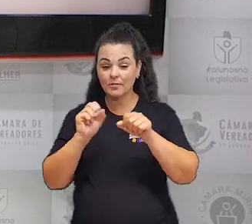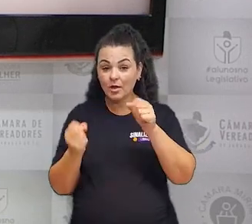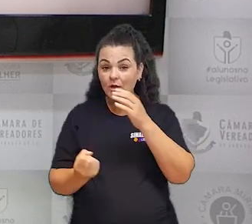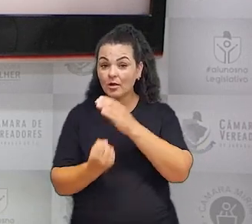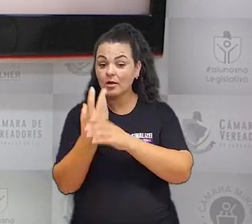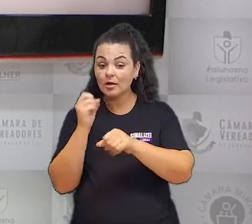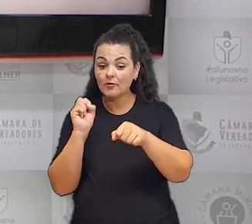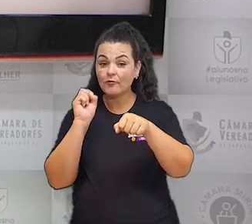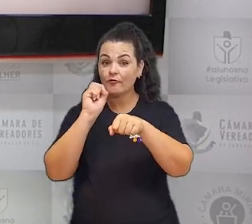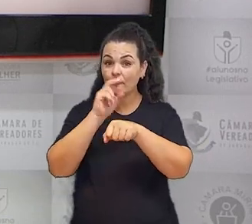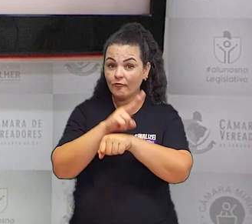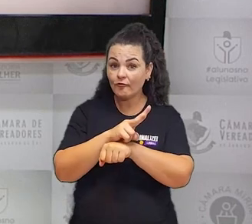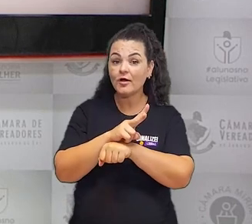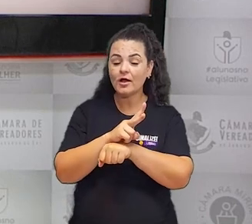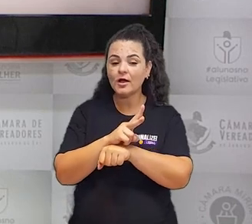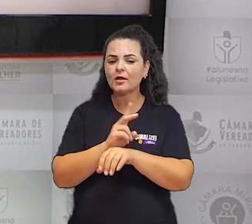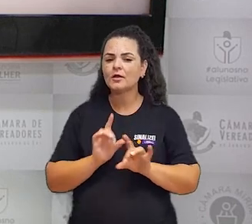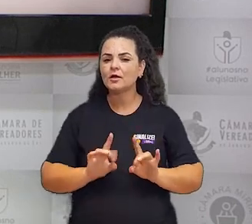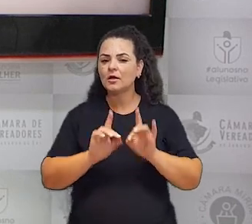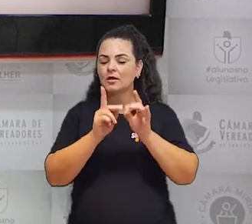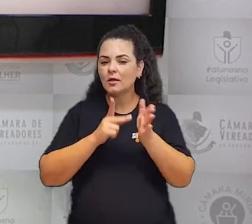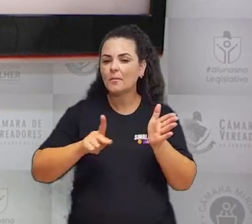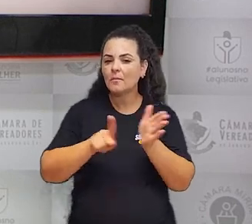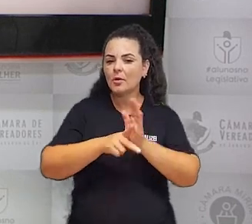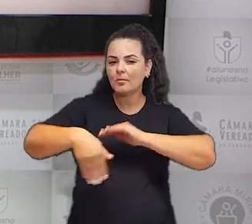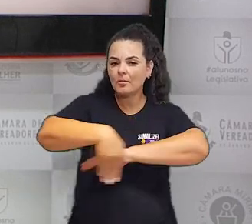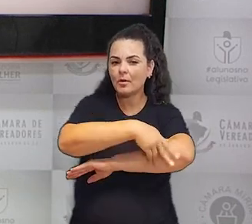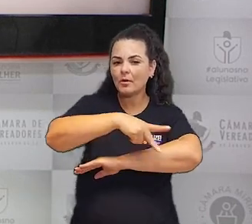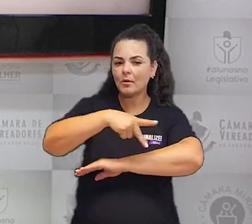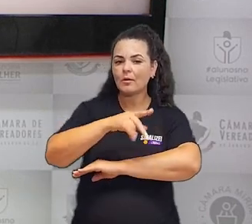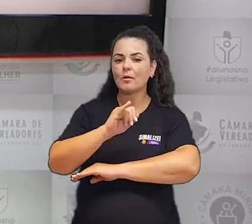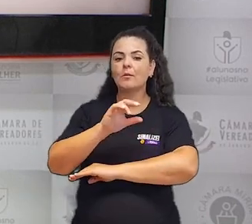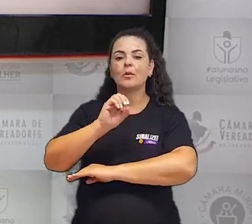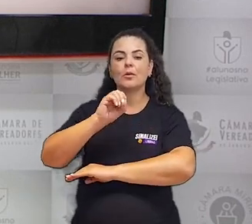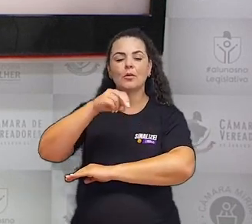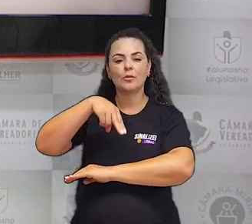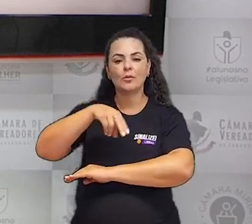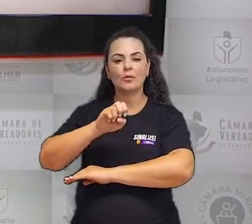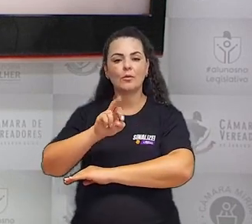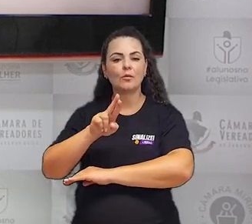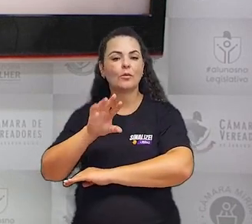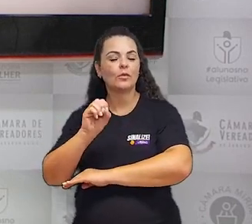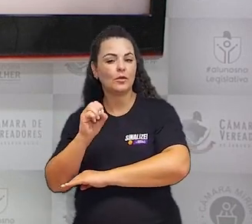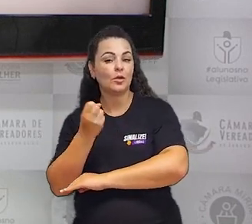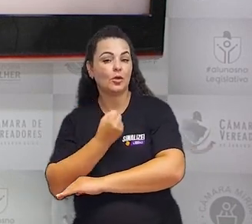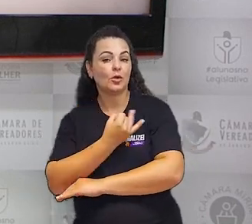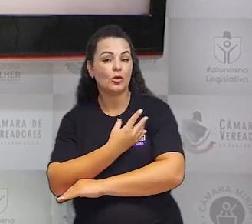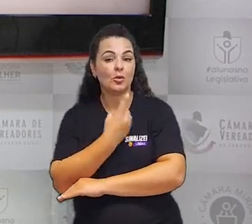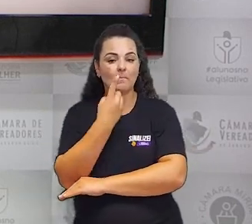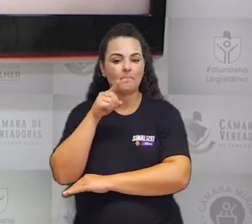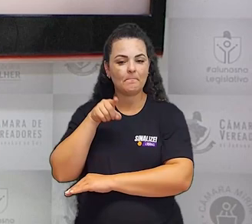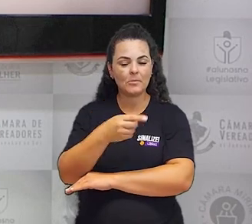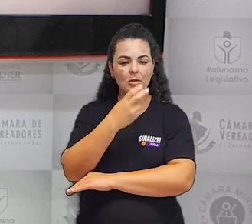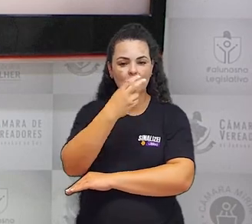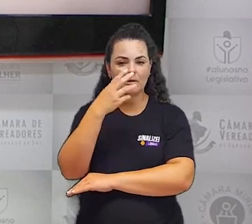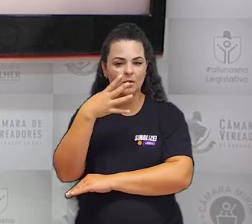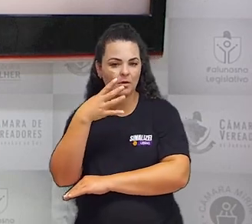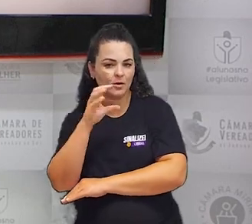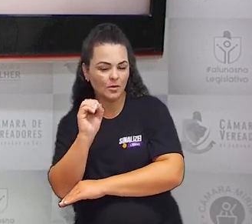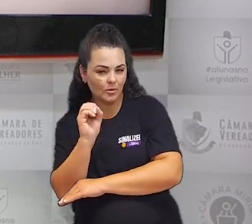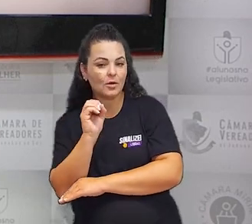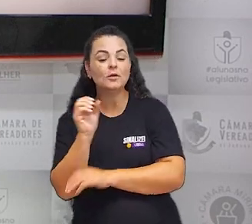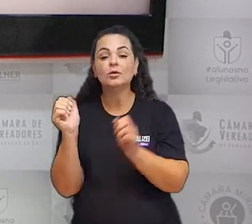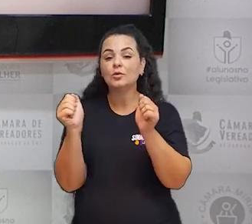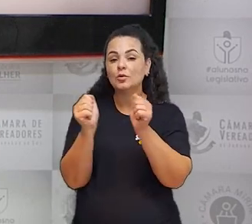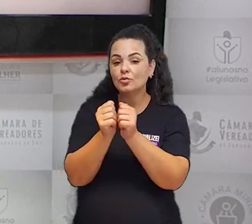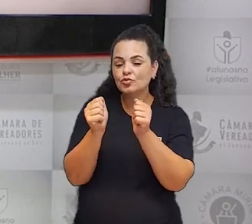a implantação de uma vaga de estacionamento específica na Rua Pioneiro luí sart número 1540